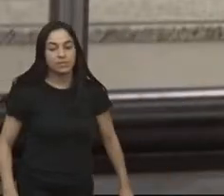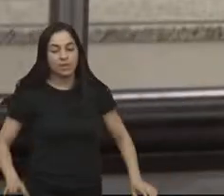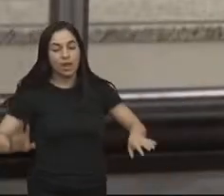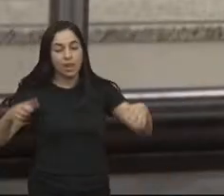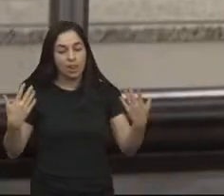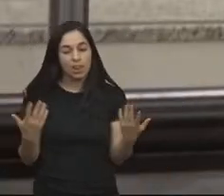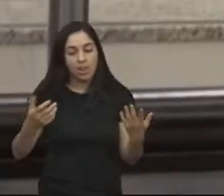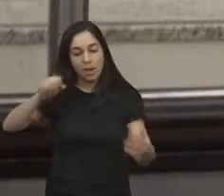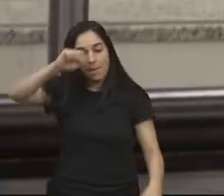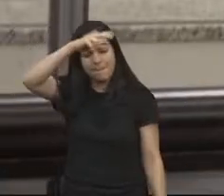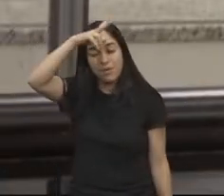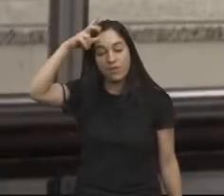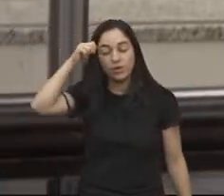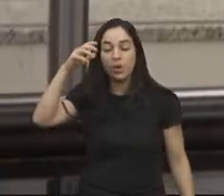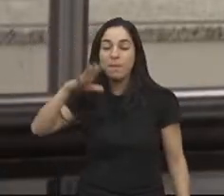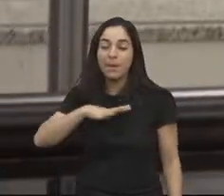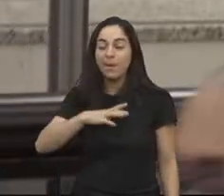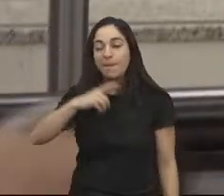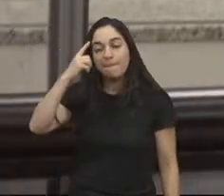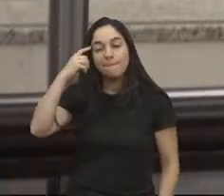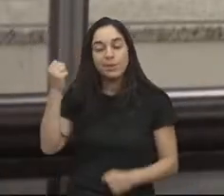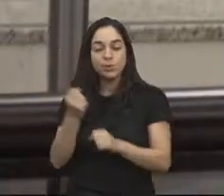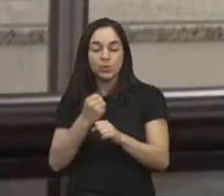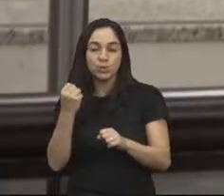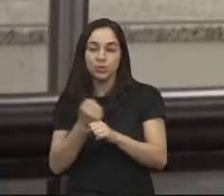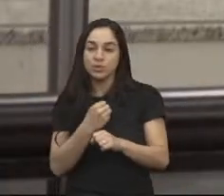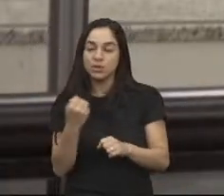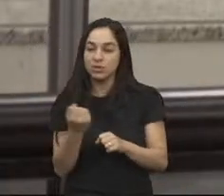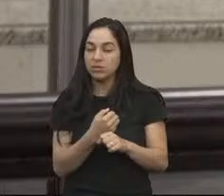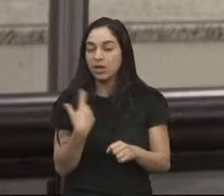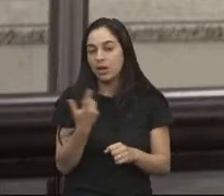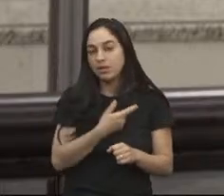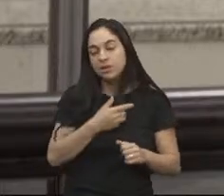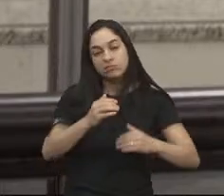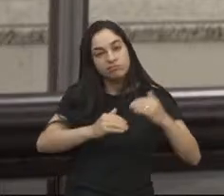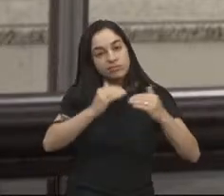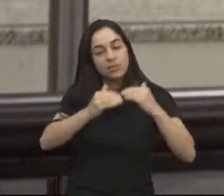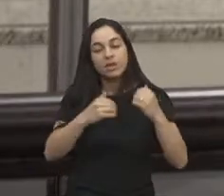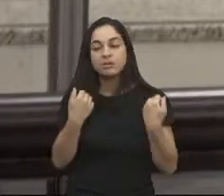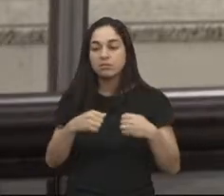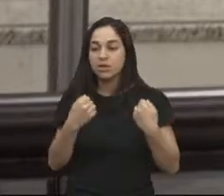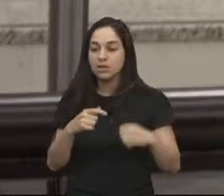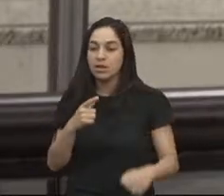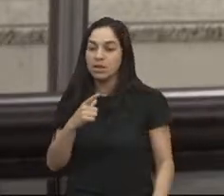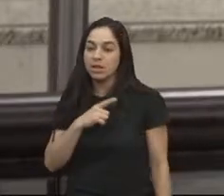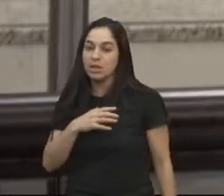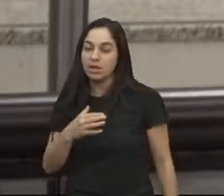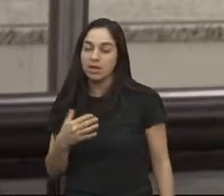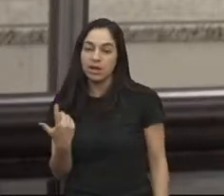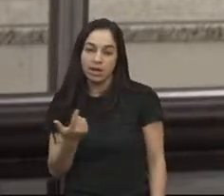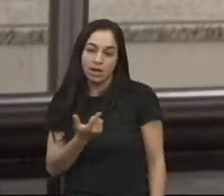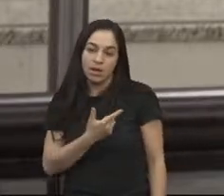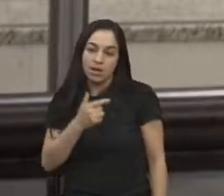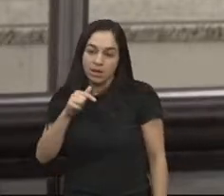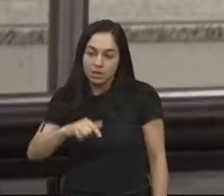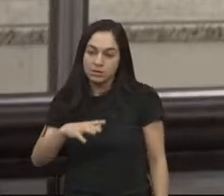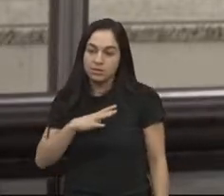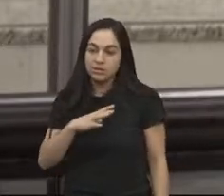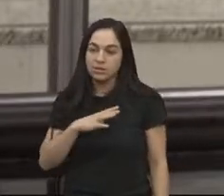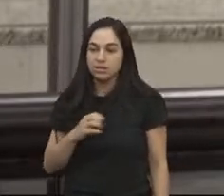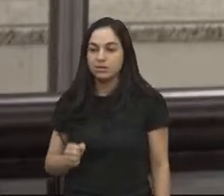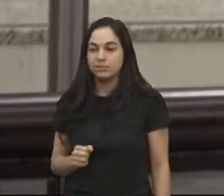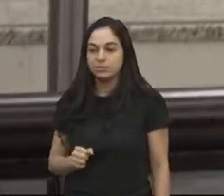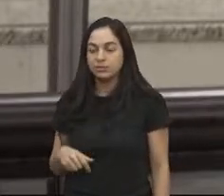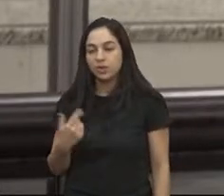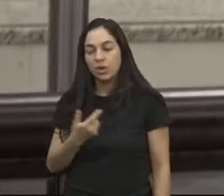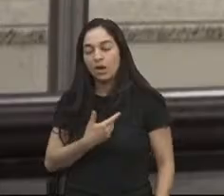construção civil, que cresce, a gente precisa ter essa disponibilidade aqui dentro da nossa cidade.